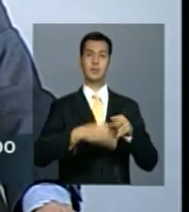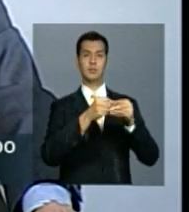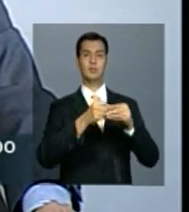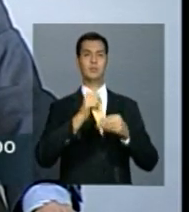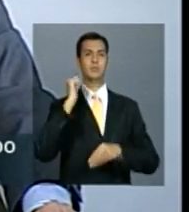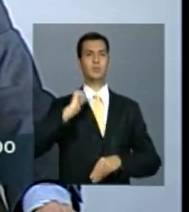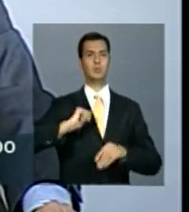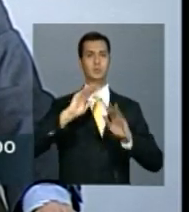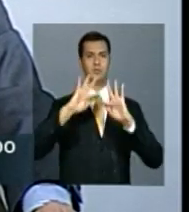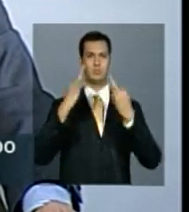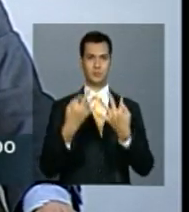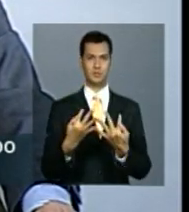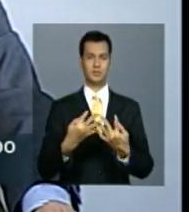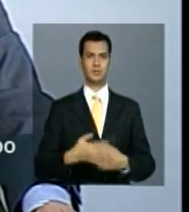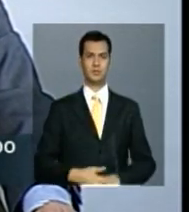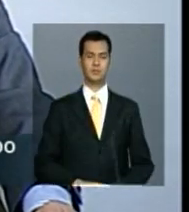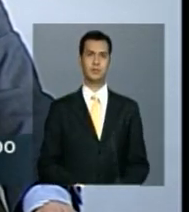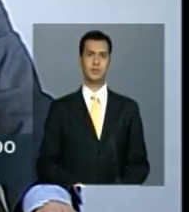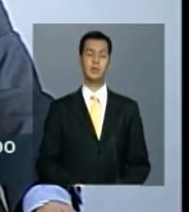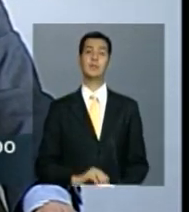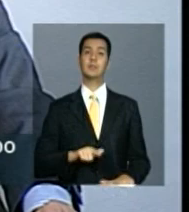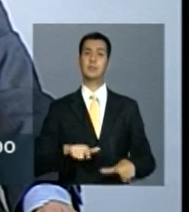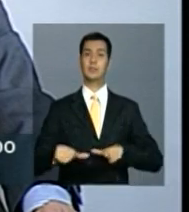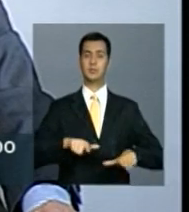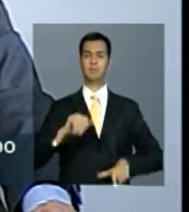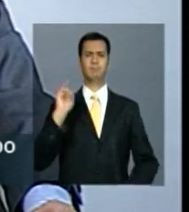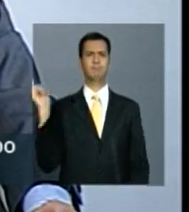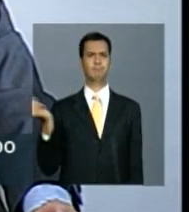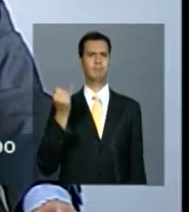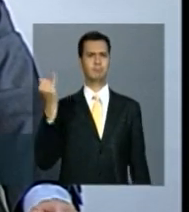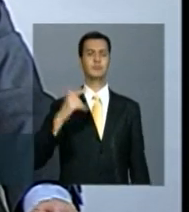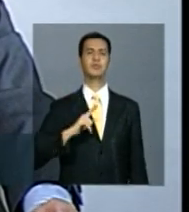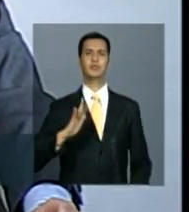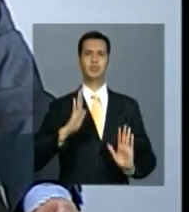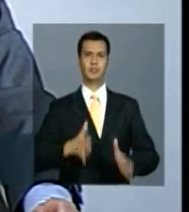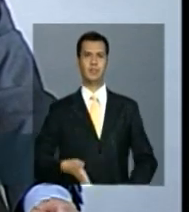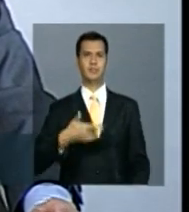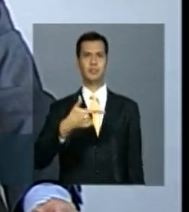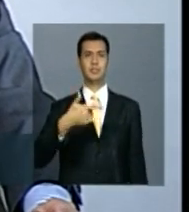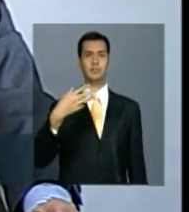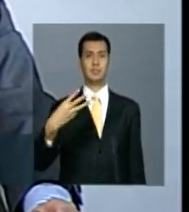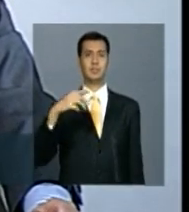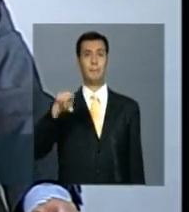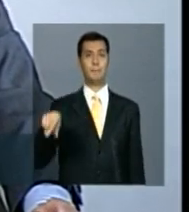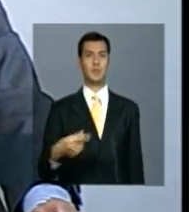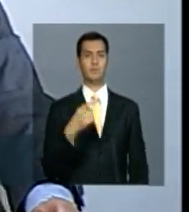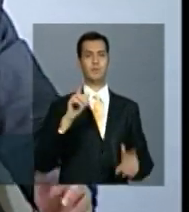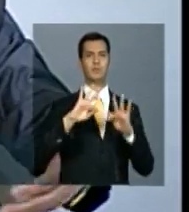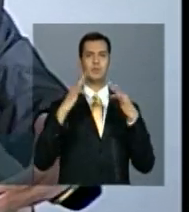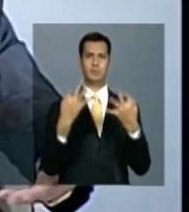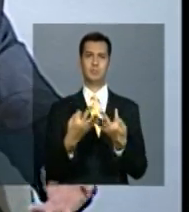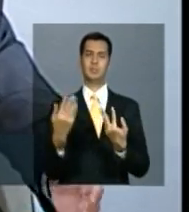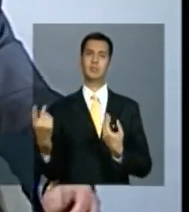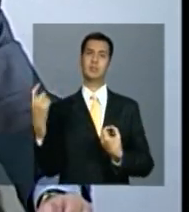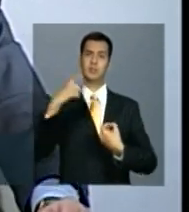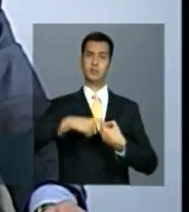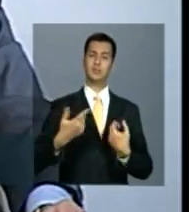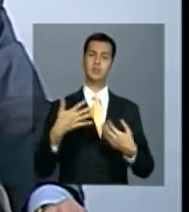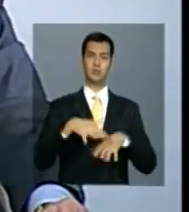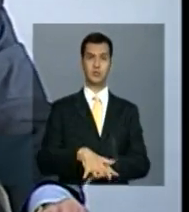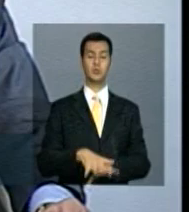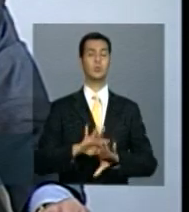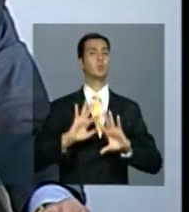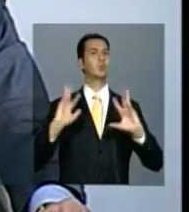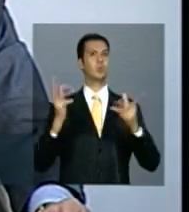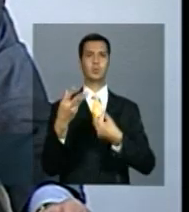né então é uma ação muito importante nós temos já 23.000 e famílias incluídas todas elas dentro do Brasil sem